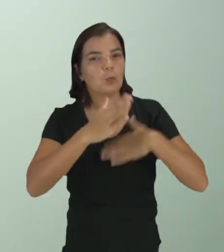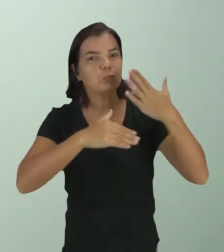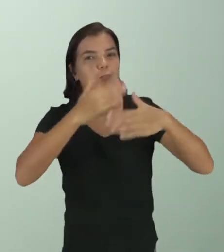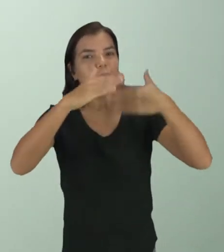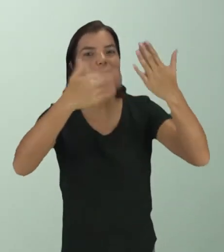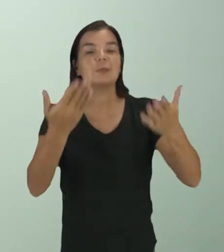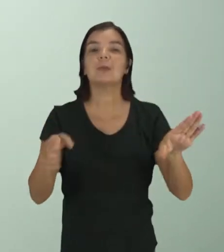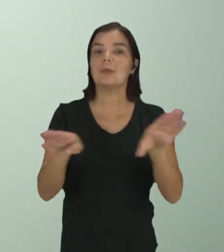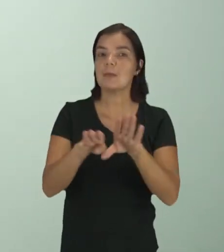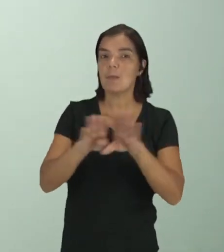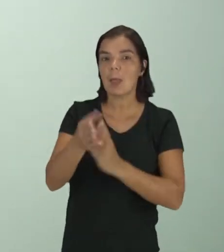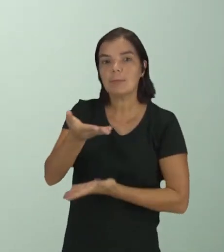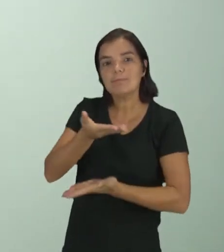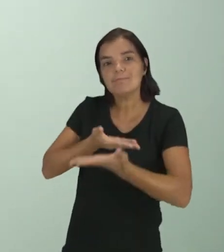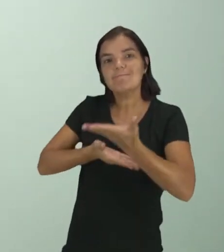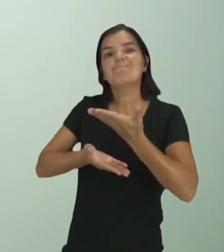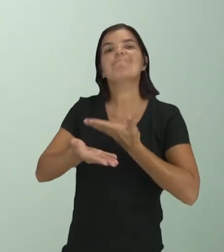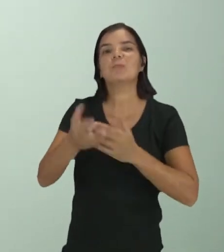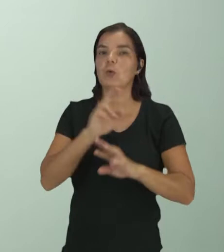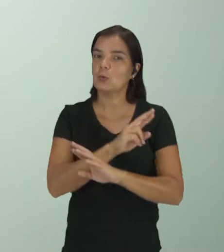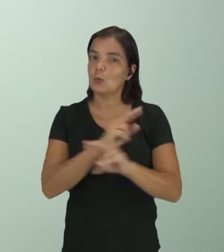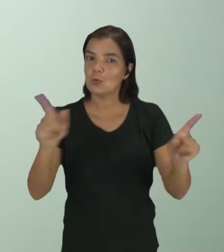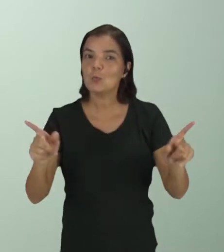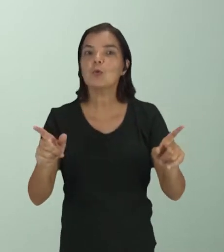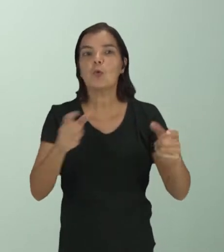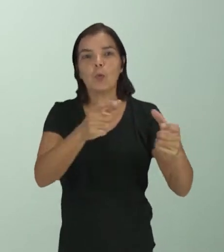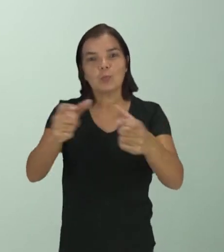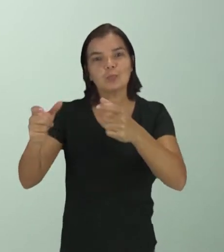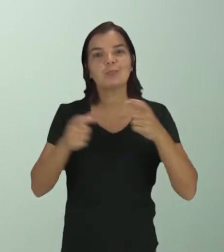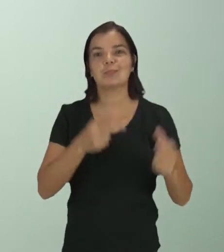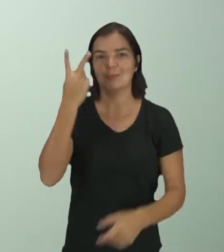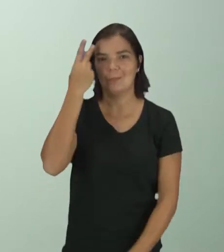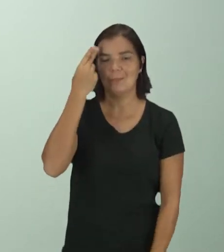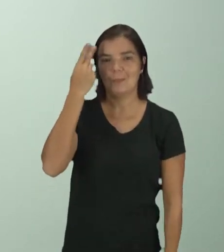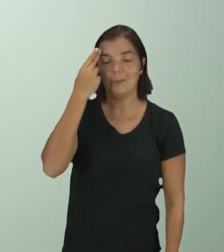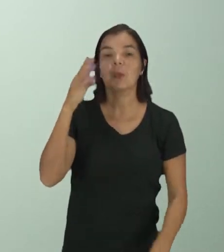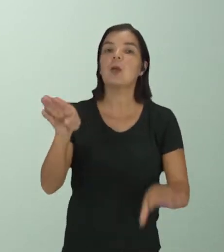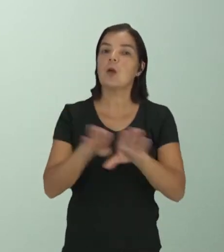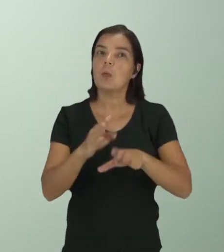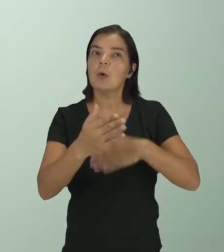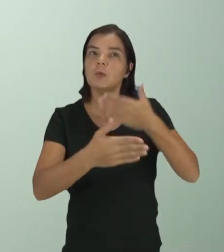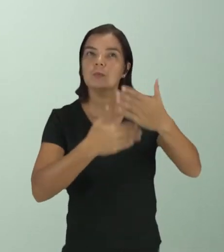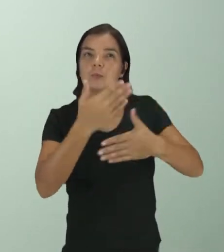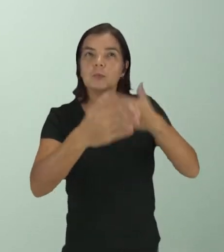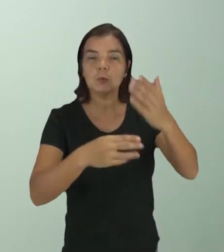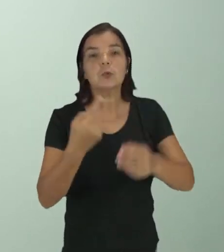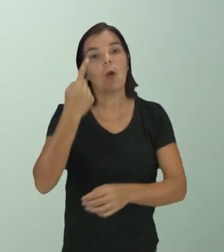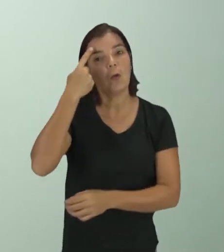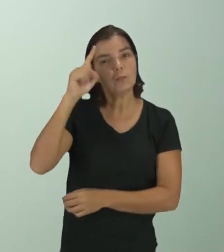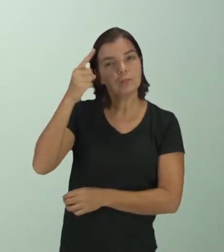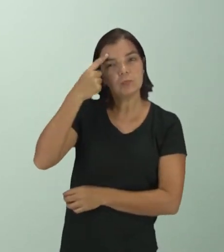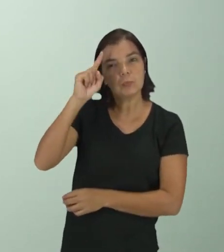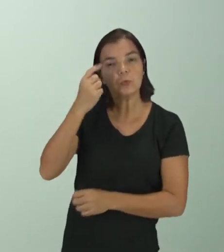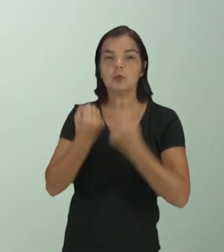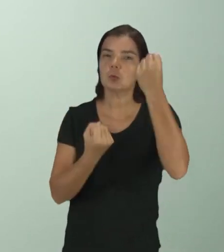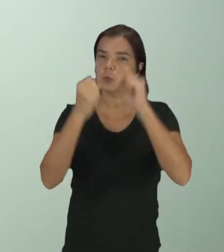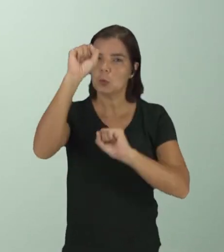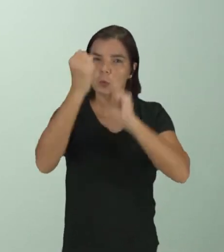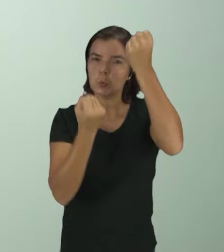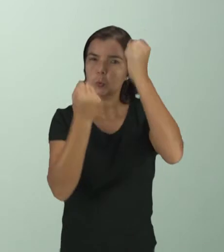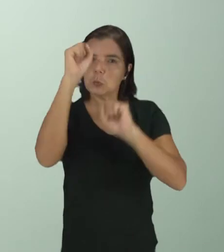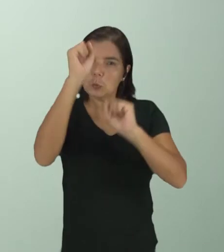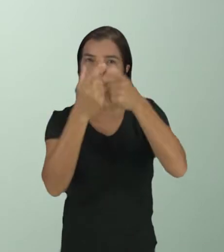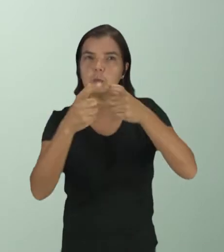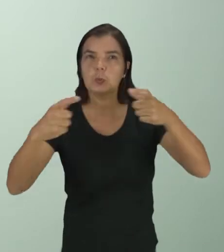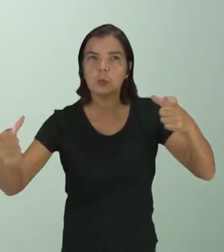desenvolveu e que ela se relaciona de uma forma diferente com o seu espaço natural. Há um processo de criação de indústrias, dessas grandes fábricas,